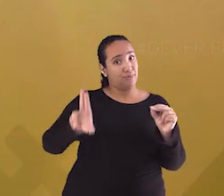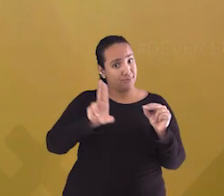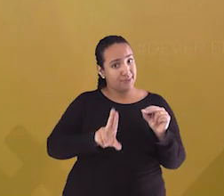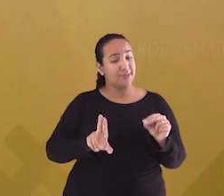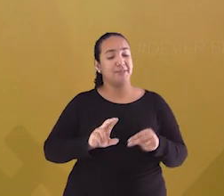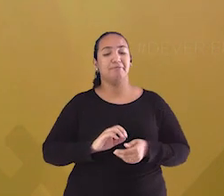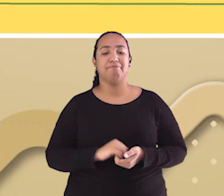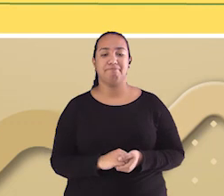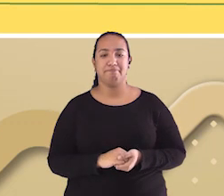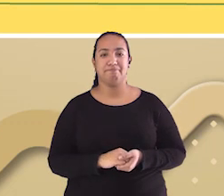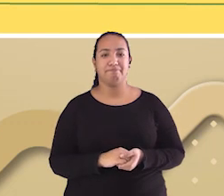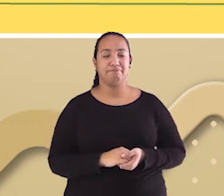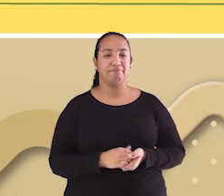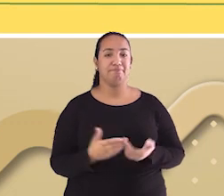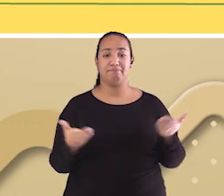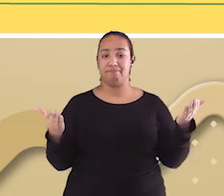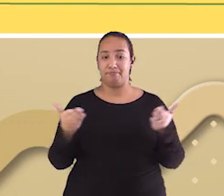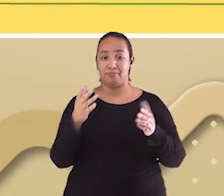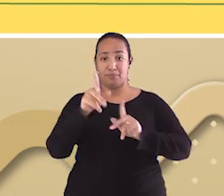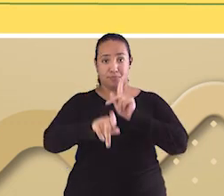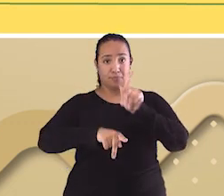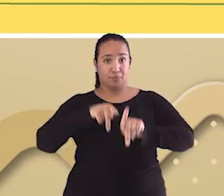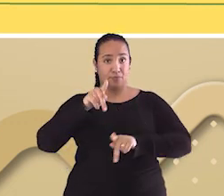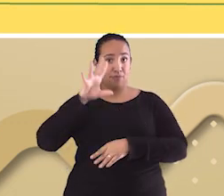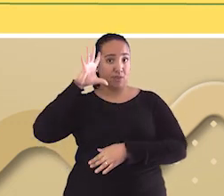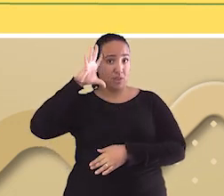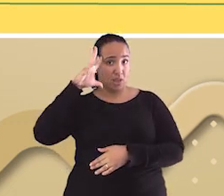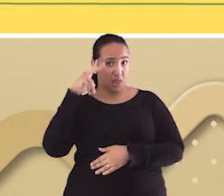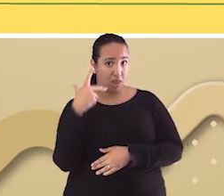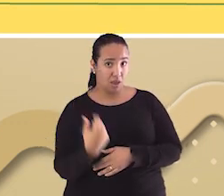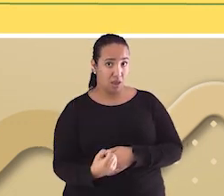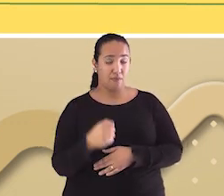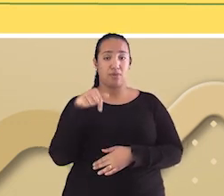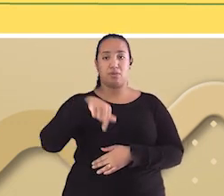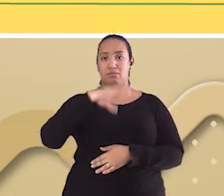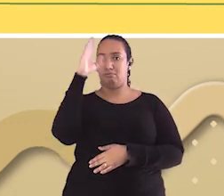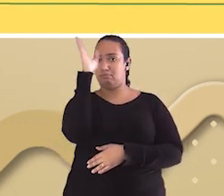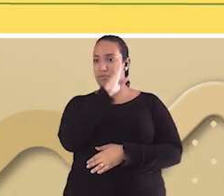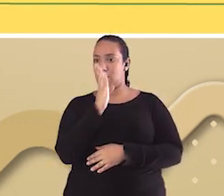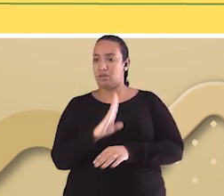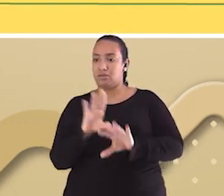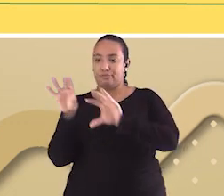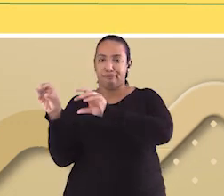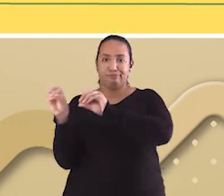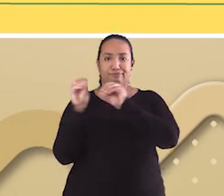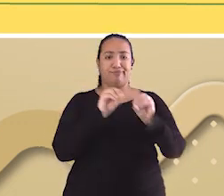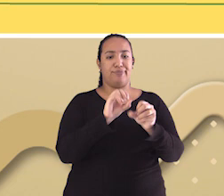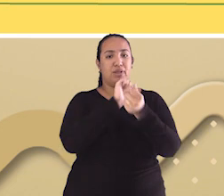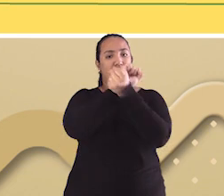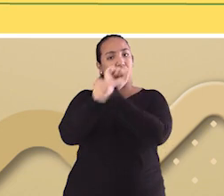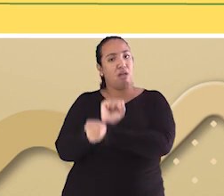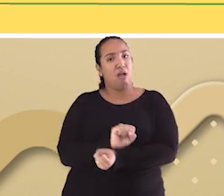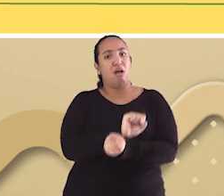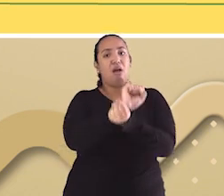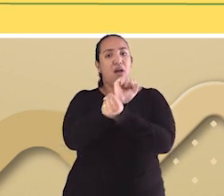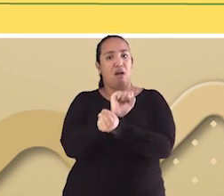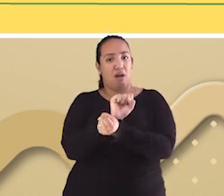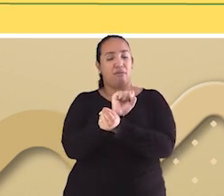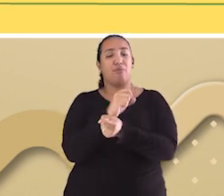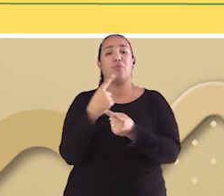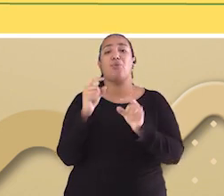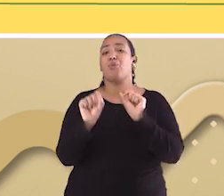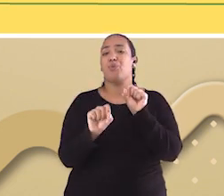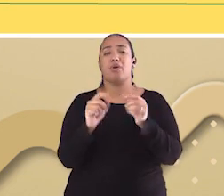muito mais. Os povos africanos foram trazidos ao Brasil para serem escravizados. Isso quer dizer que eles